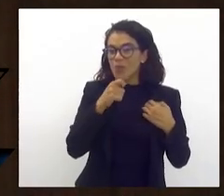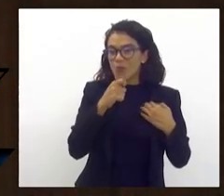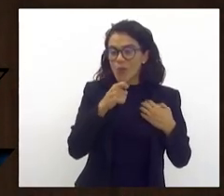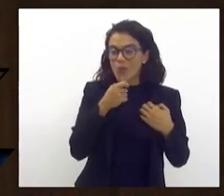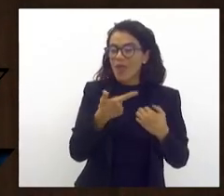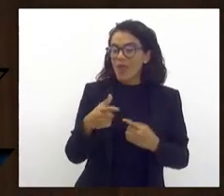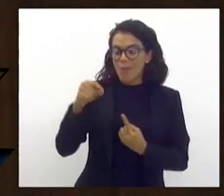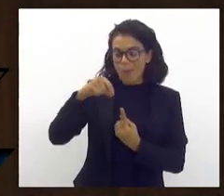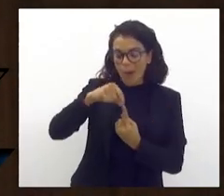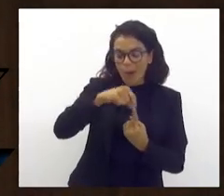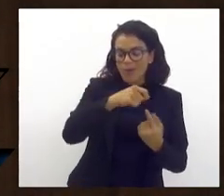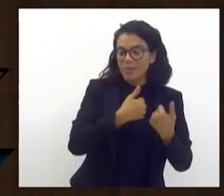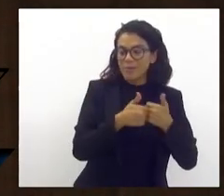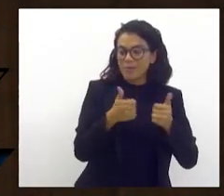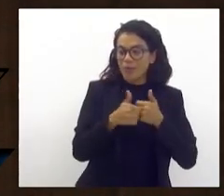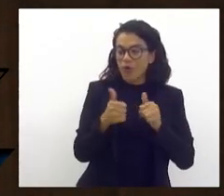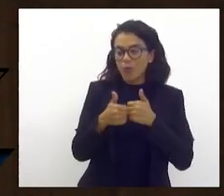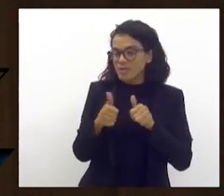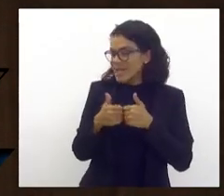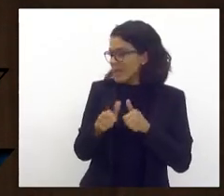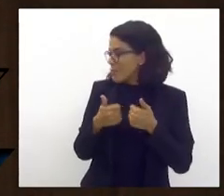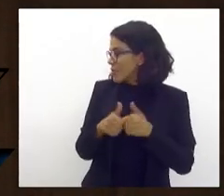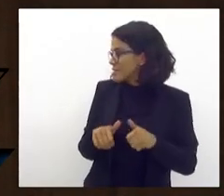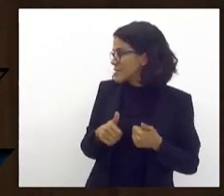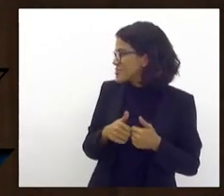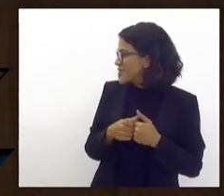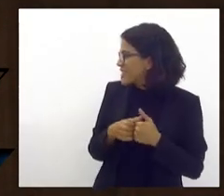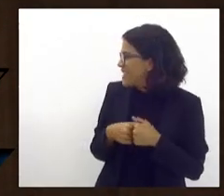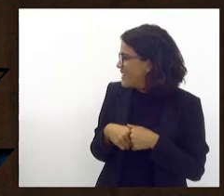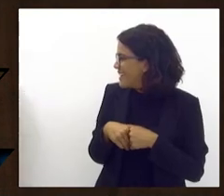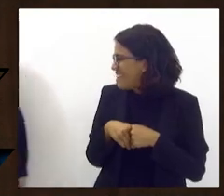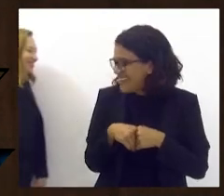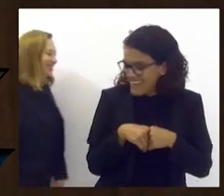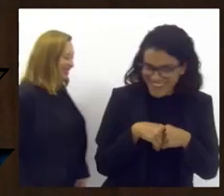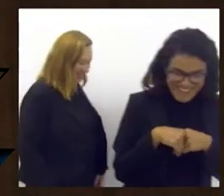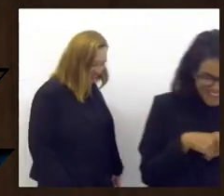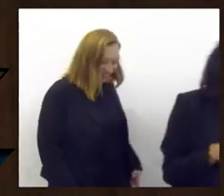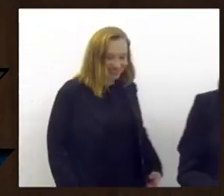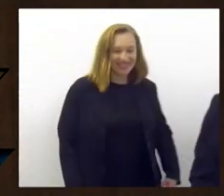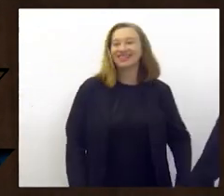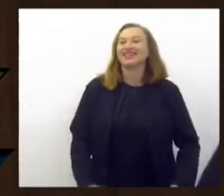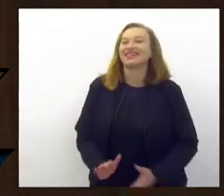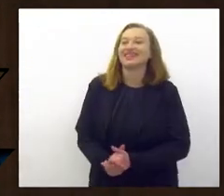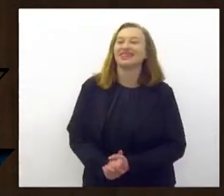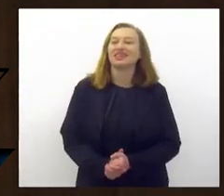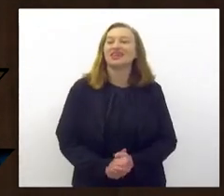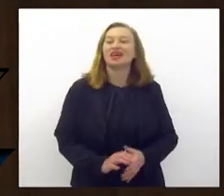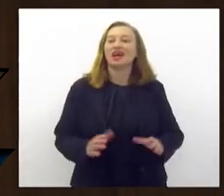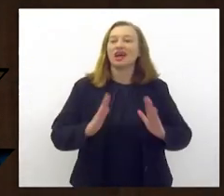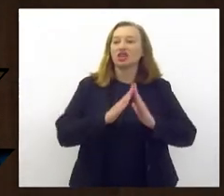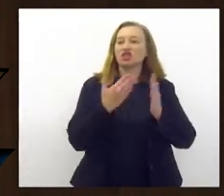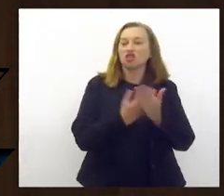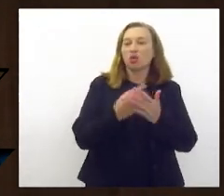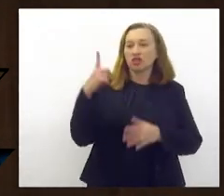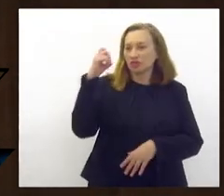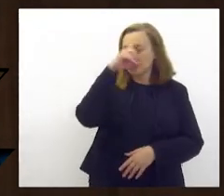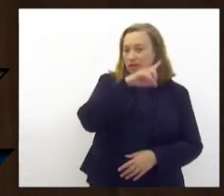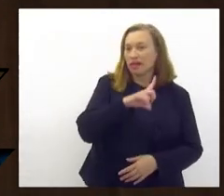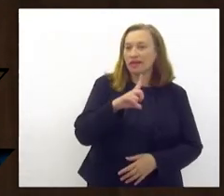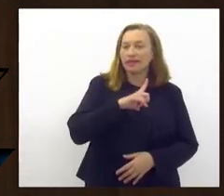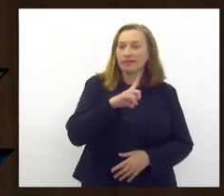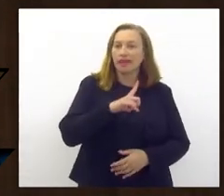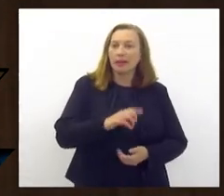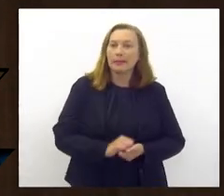pontos de ônibus próximos da escola, e a de difícil provimento, que é quando, por alguma razão, essa escola tem dificuldade para ter